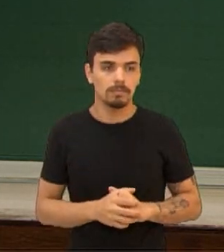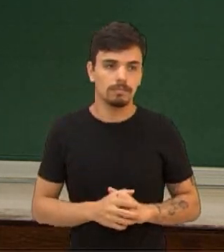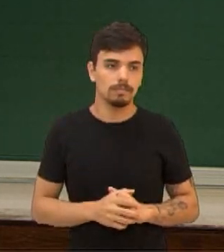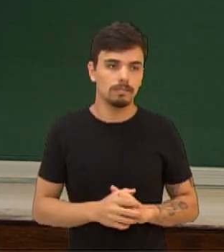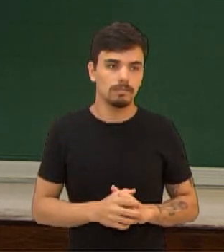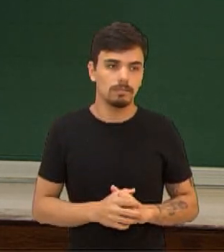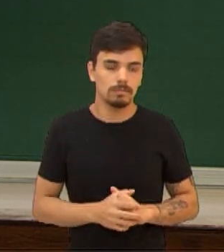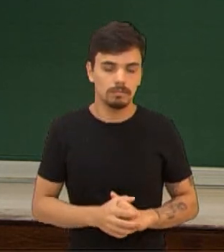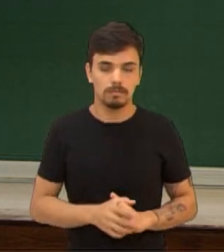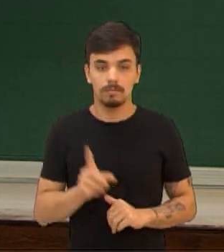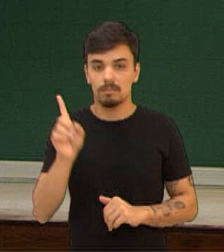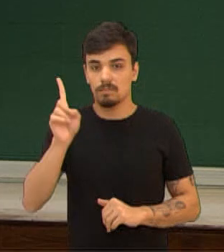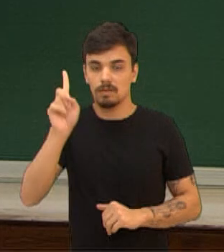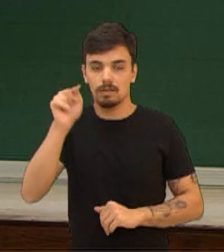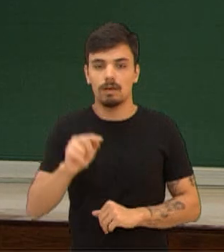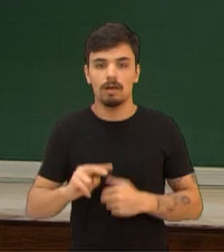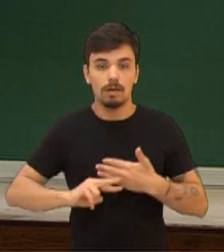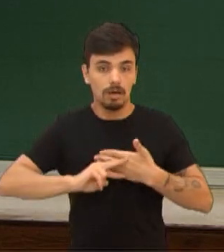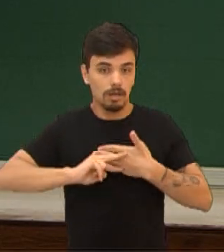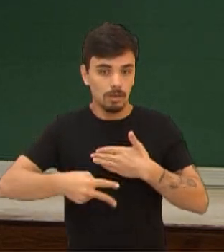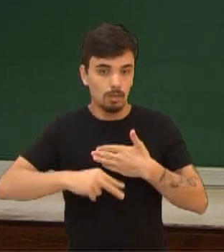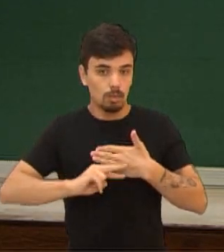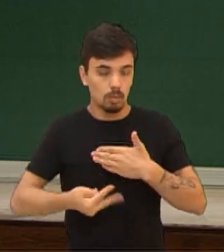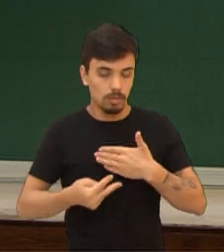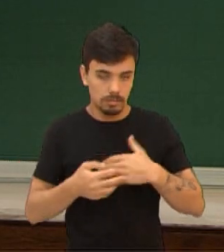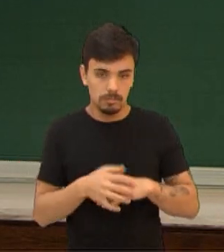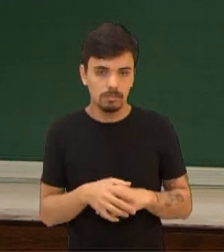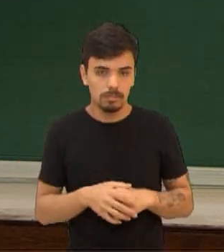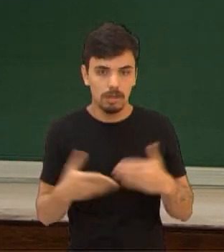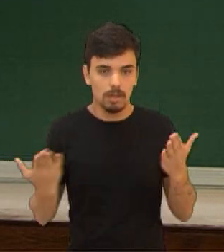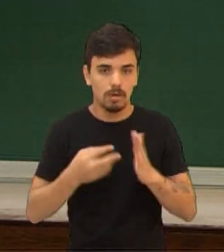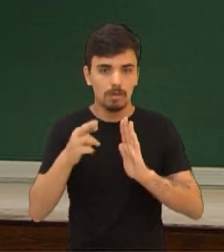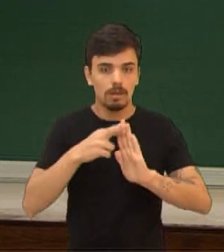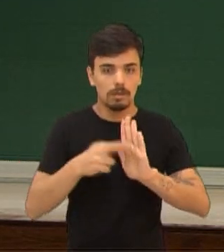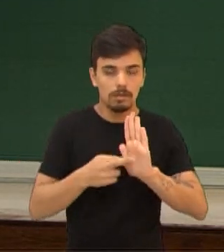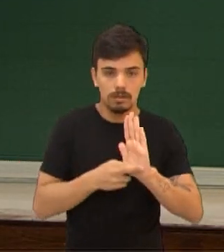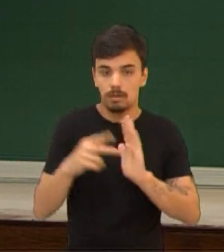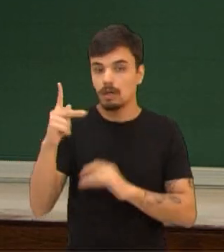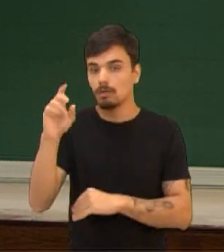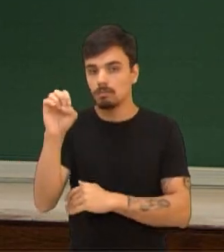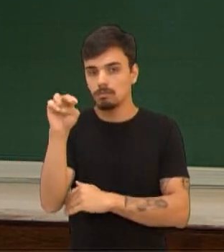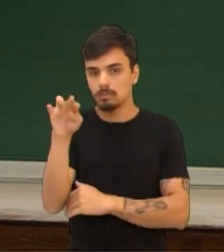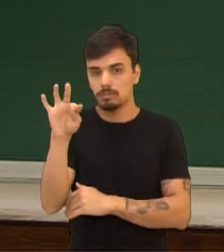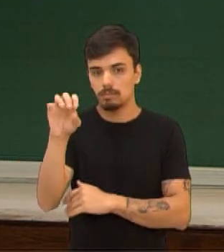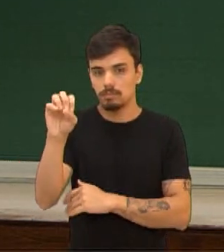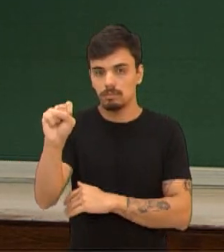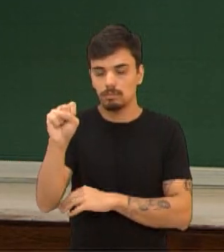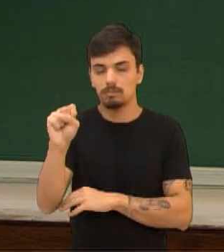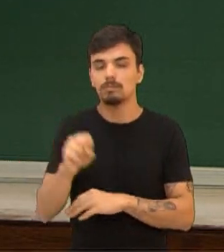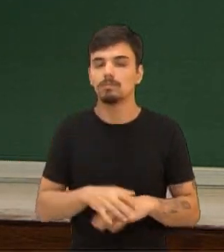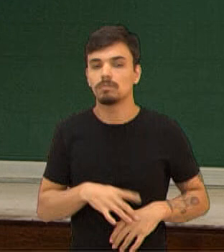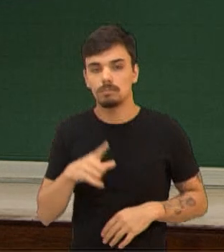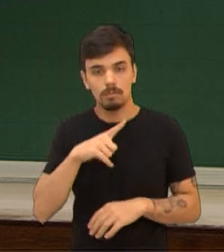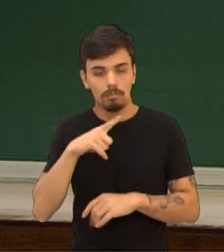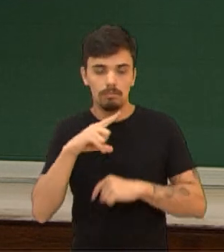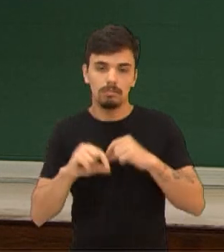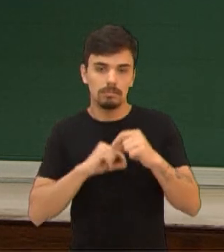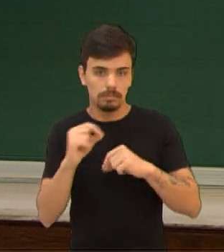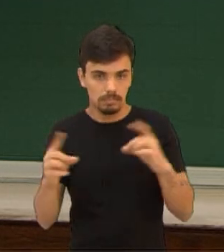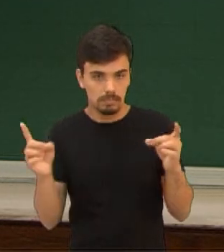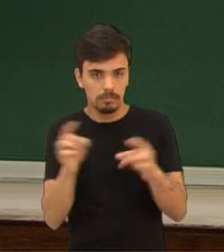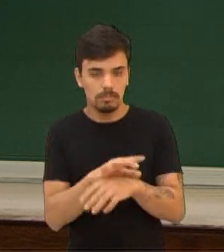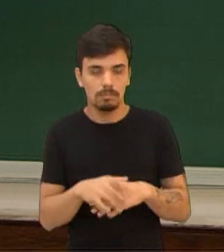essa é a consequência da regra das malhas. Agora, vamos aplicar a regra dos pontos, né? E aí, chega-se a seguinte